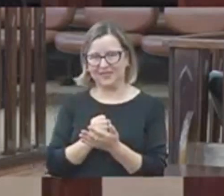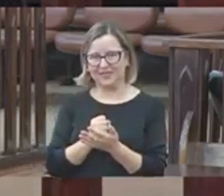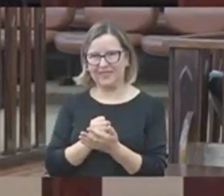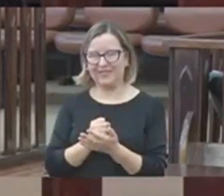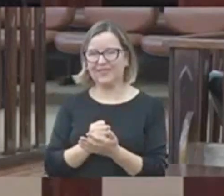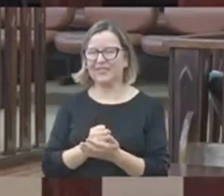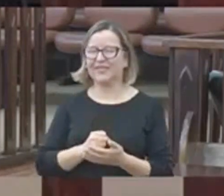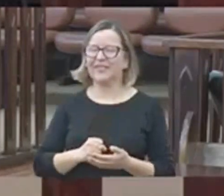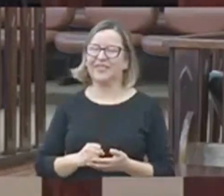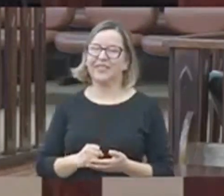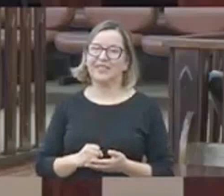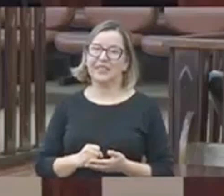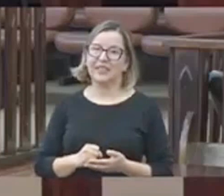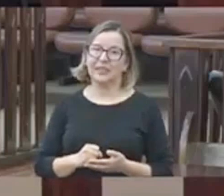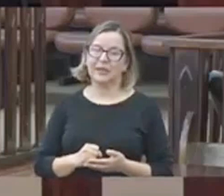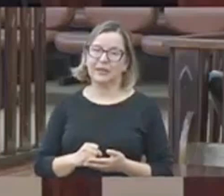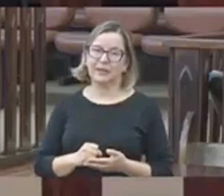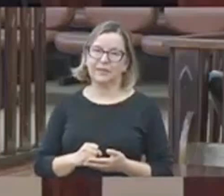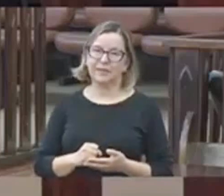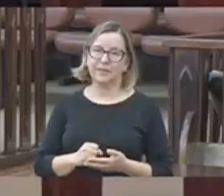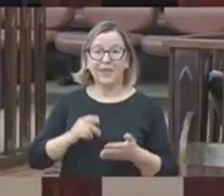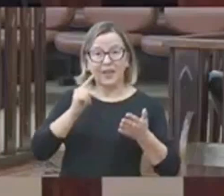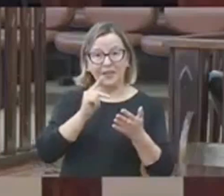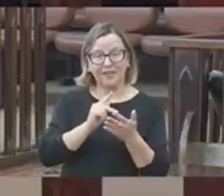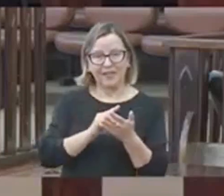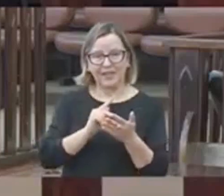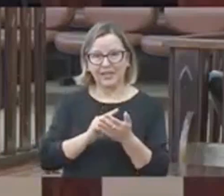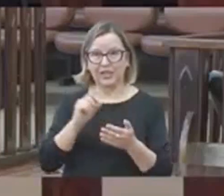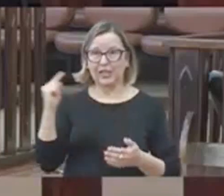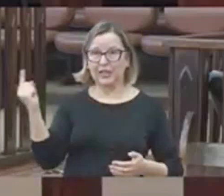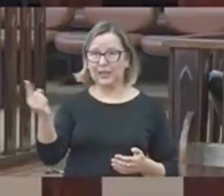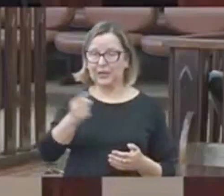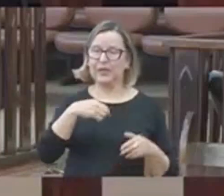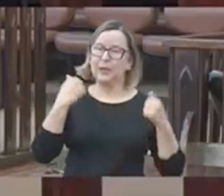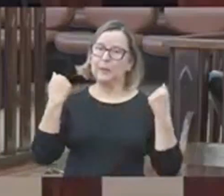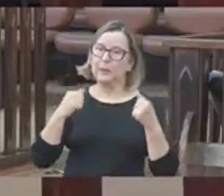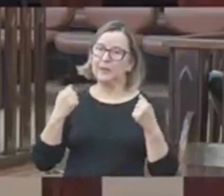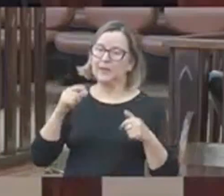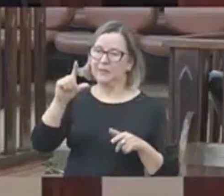É verdade que nós precisamos tomar um passo à frente, sabe qual é?